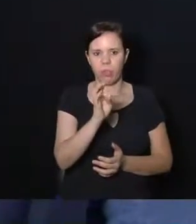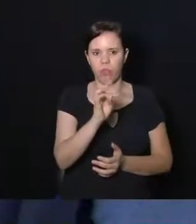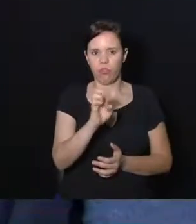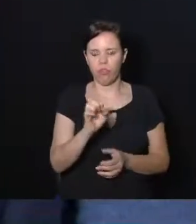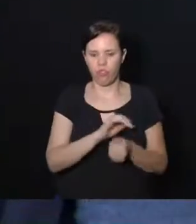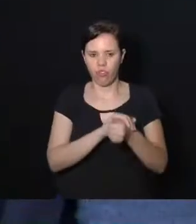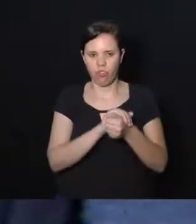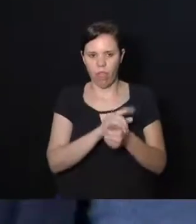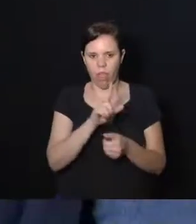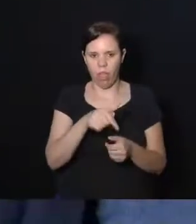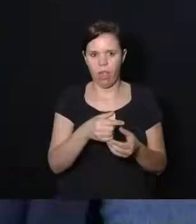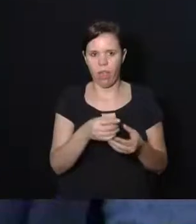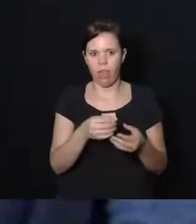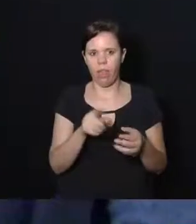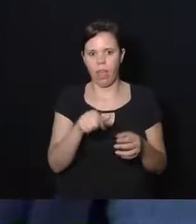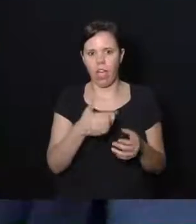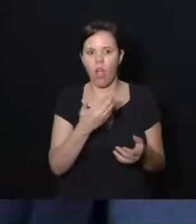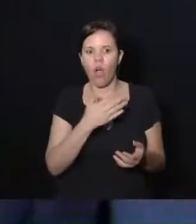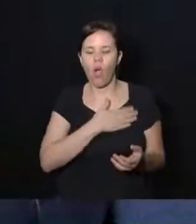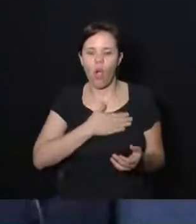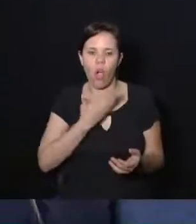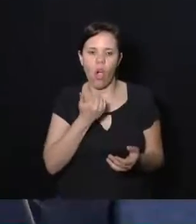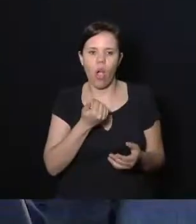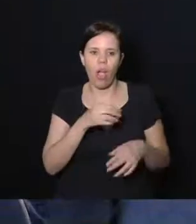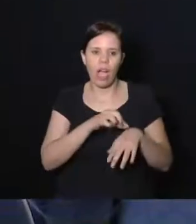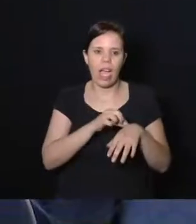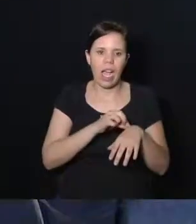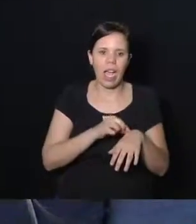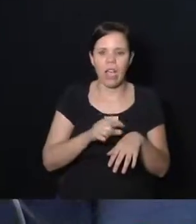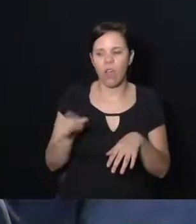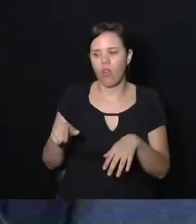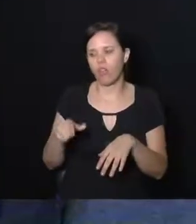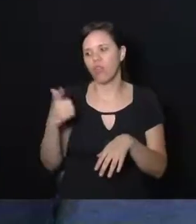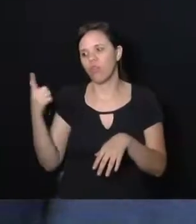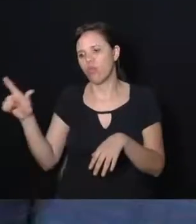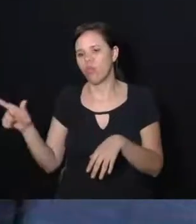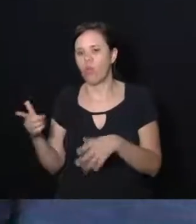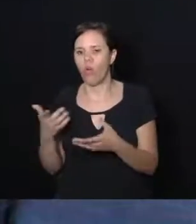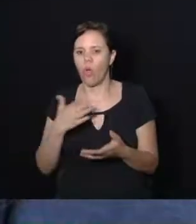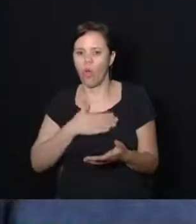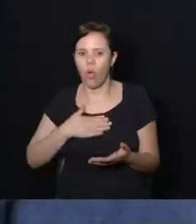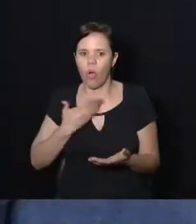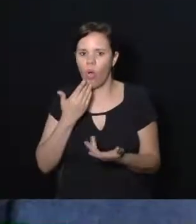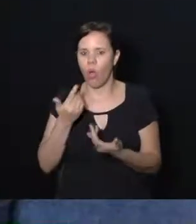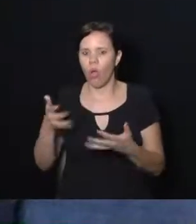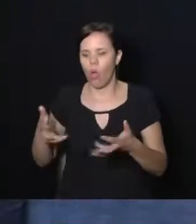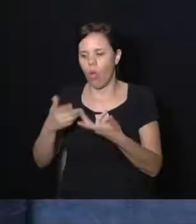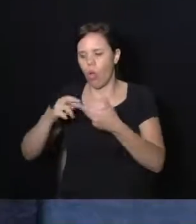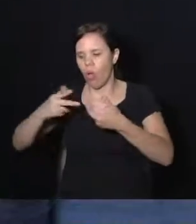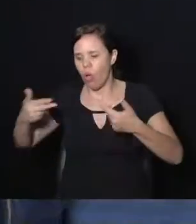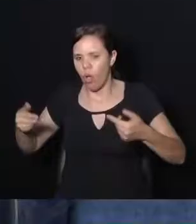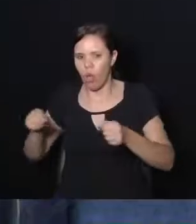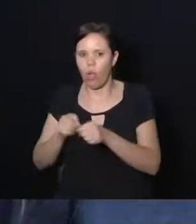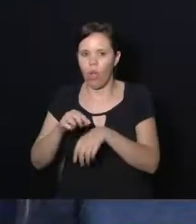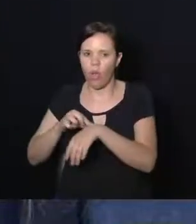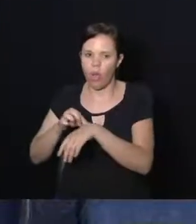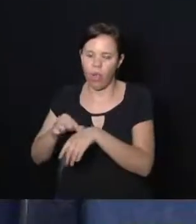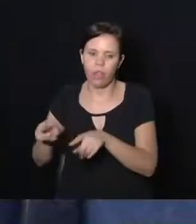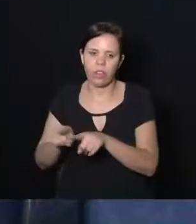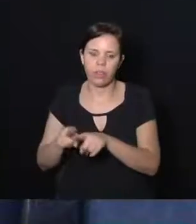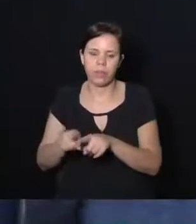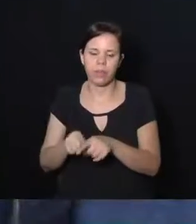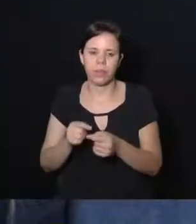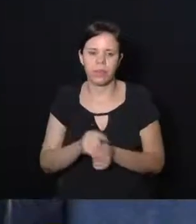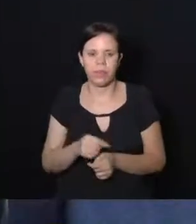Esse animal é carnívoro. O jabuti não, o jabuti ele já é onívoro. Ele come tanto tanto carne quanto